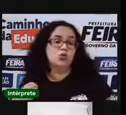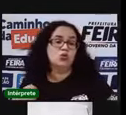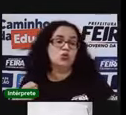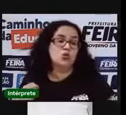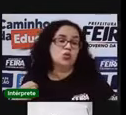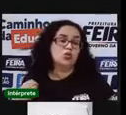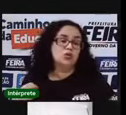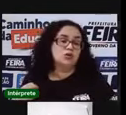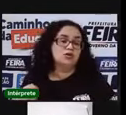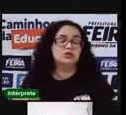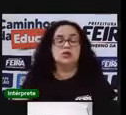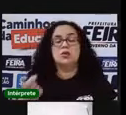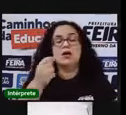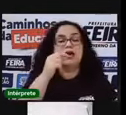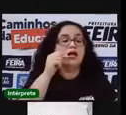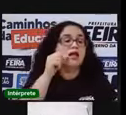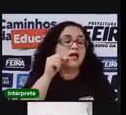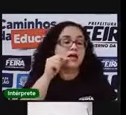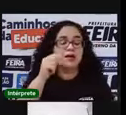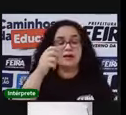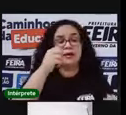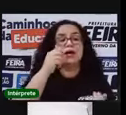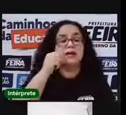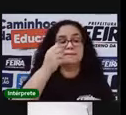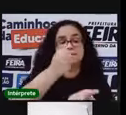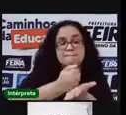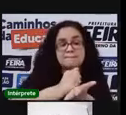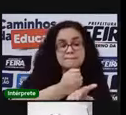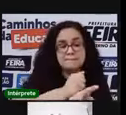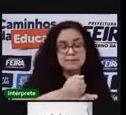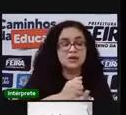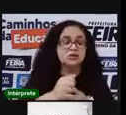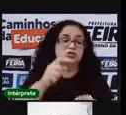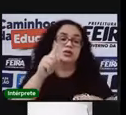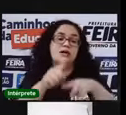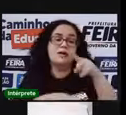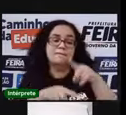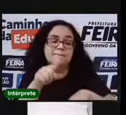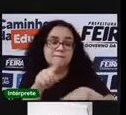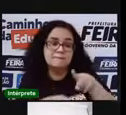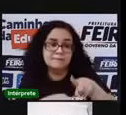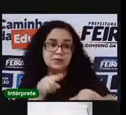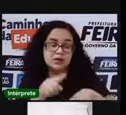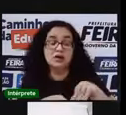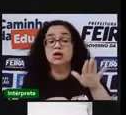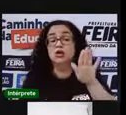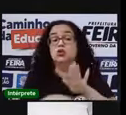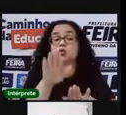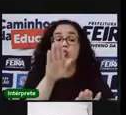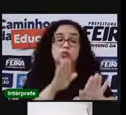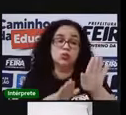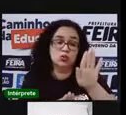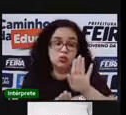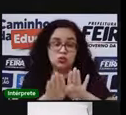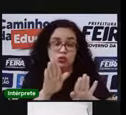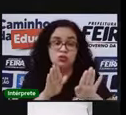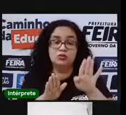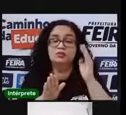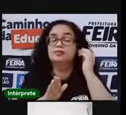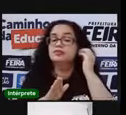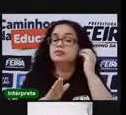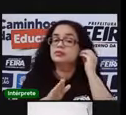não é? De um remédio, de um brinquedo, isso é ser solidário. Mas cuidar nessa dimensão